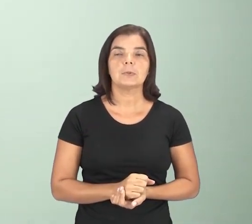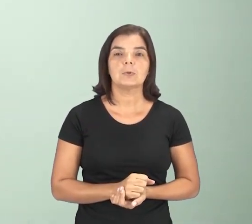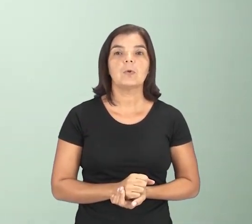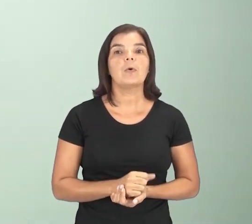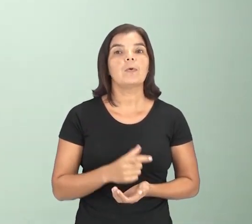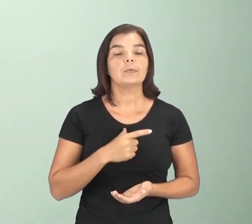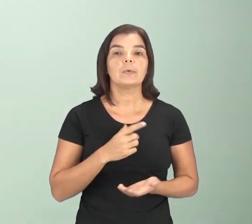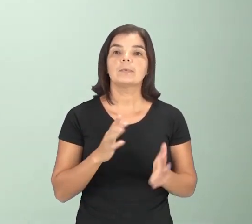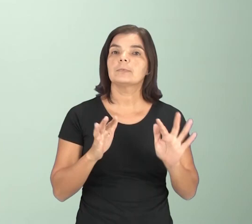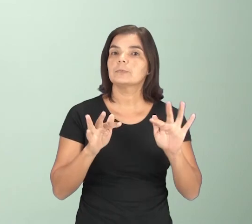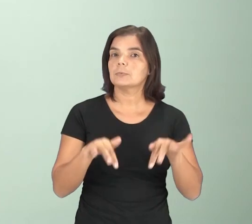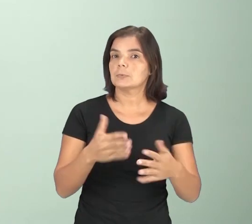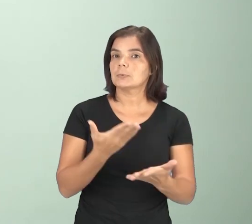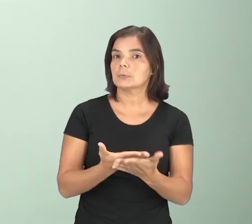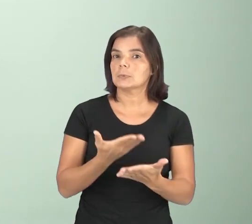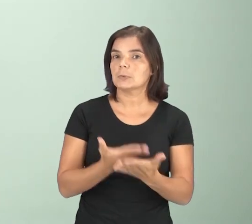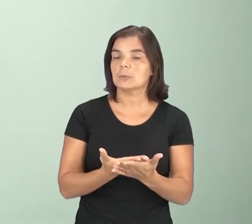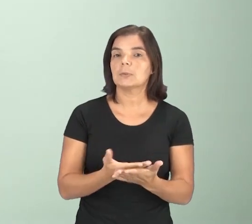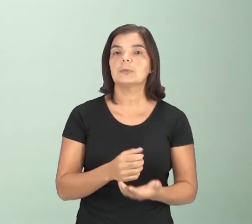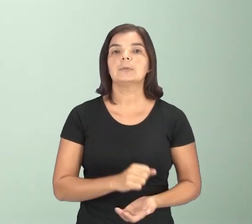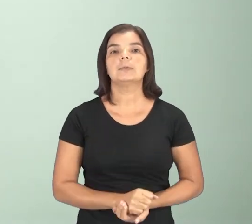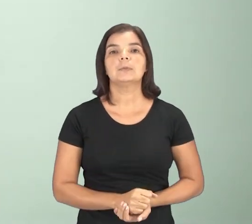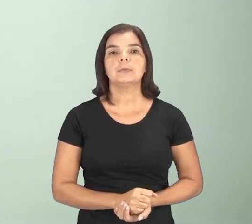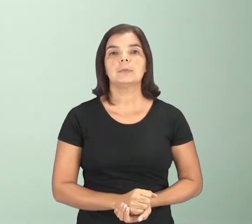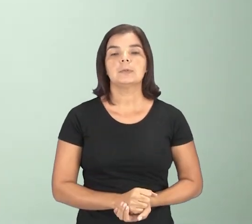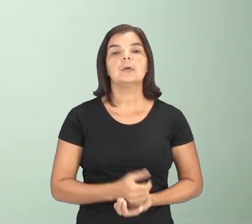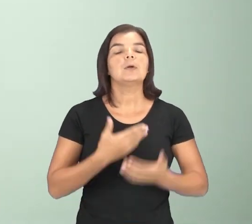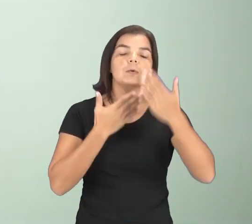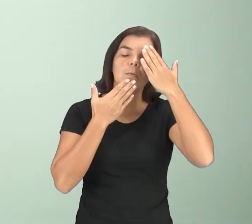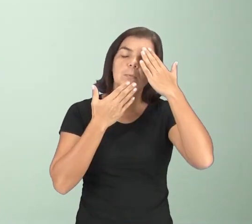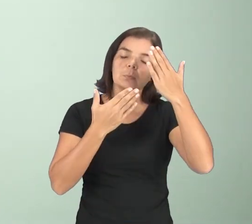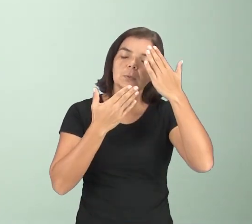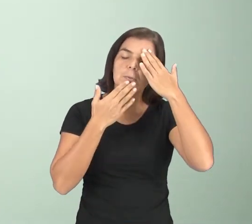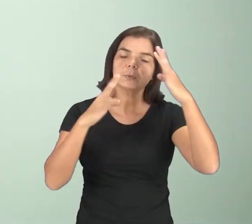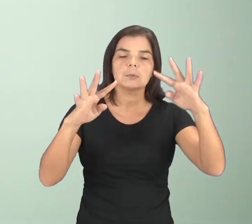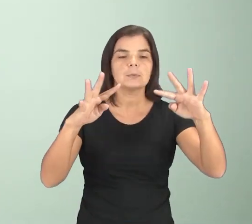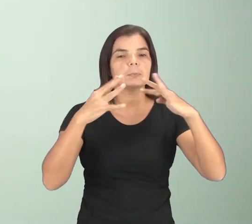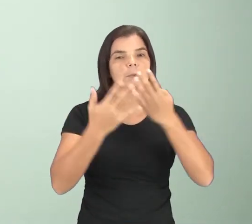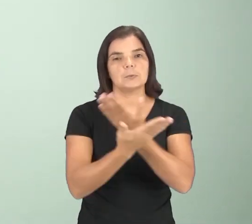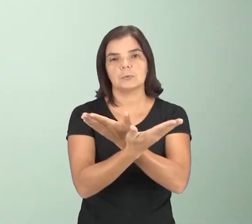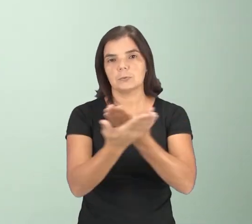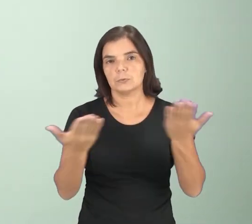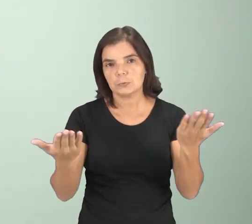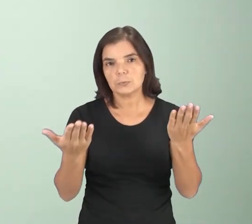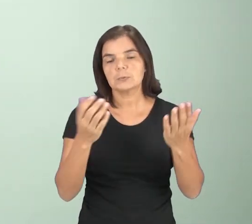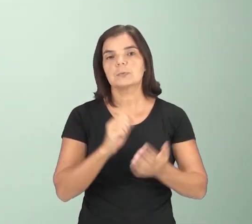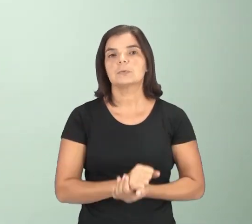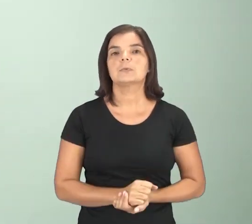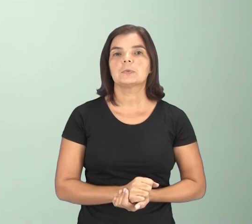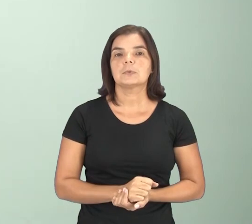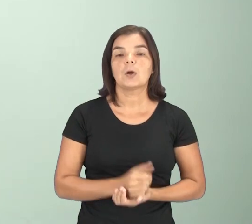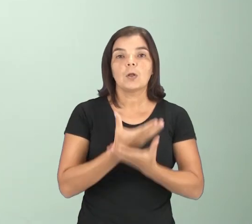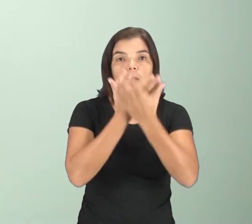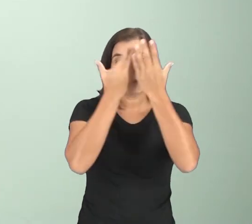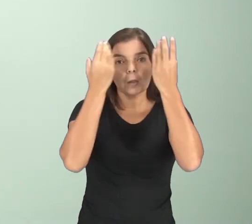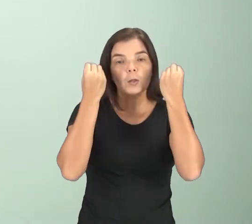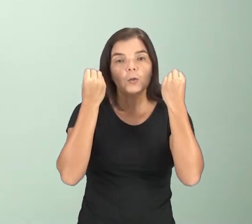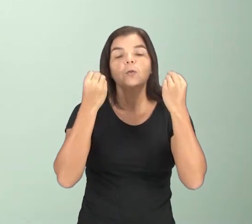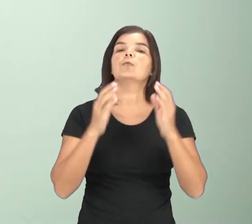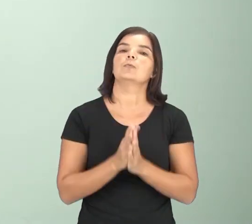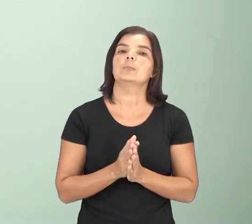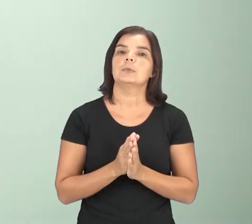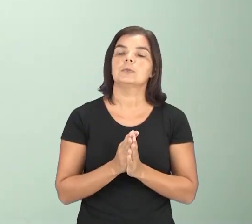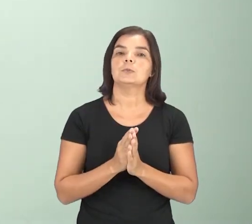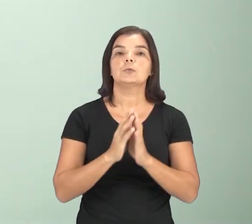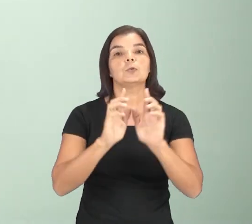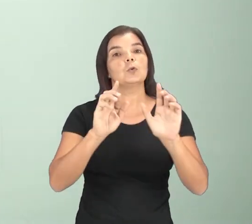nós vamos chegando ao final da nossa aula. Eu agradeço pela atenção de vocês. Não esqueça de acessar os